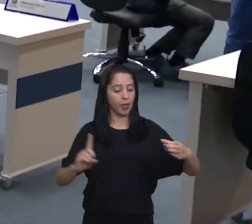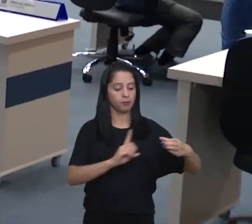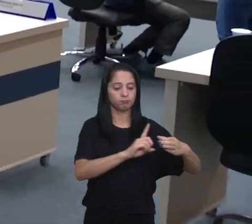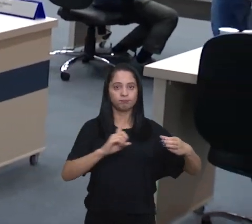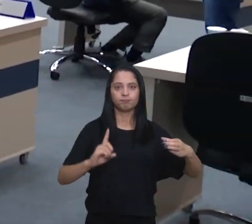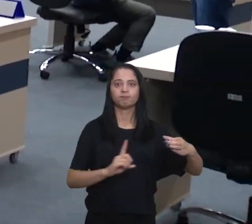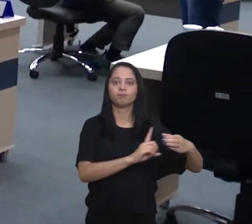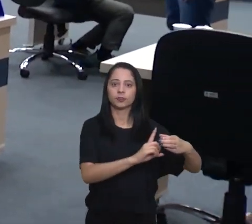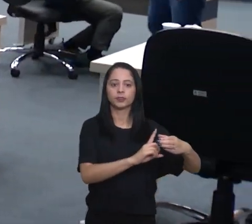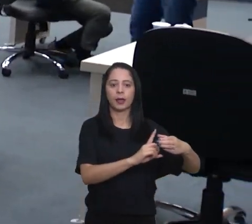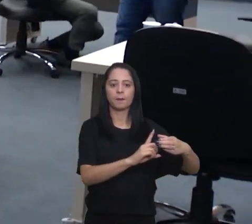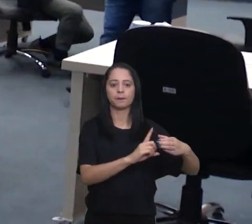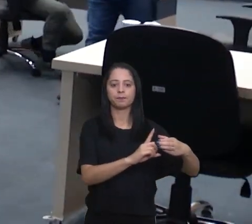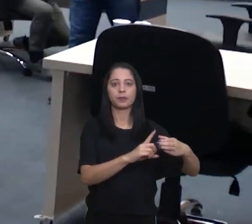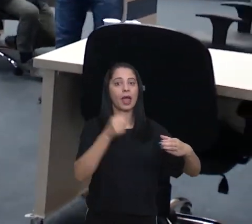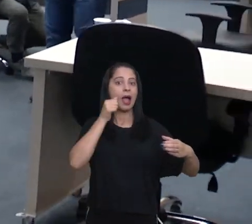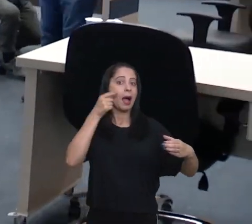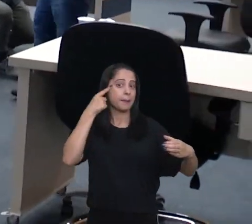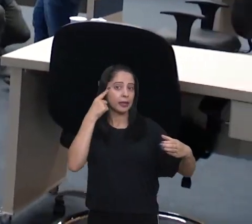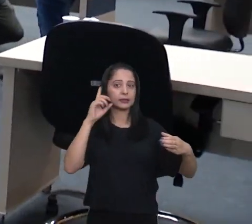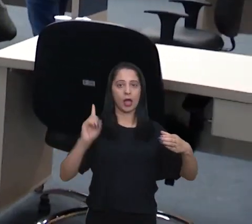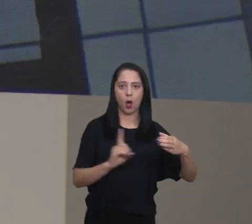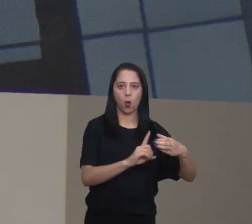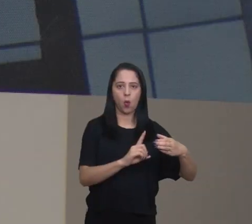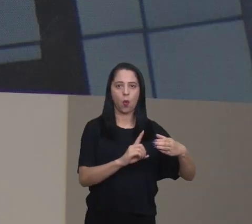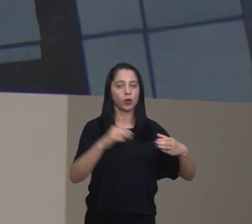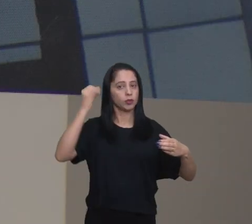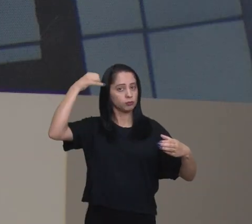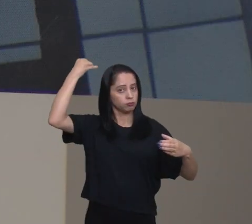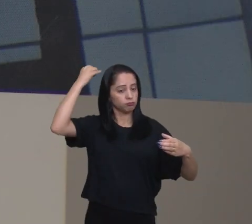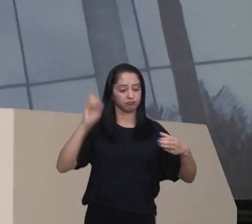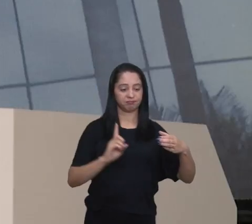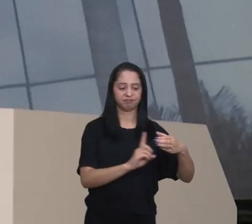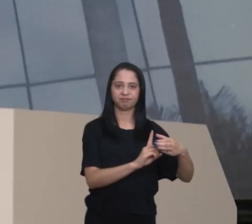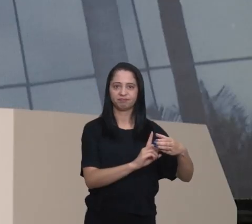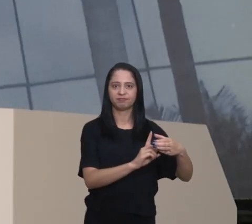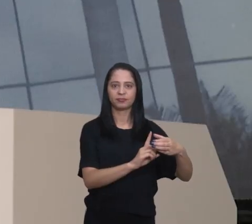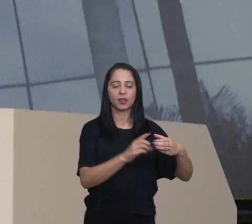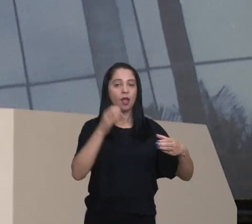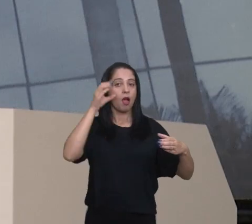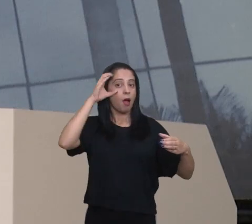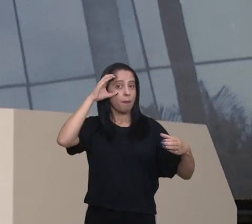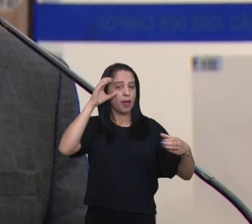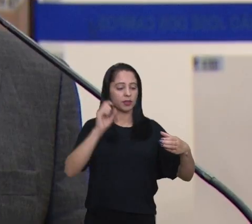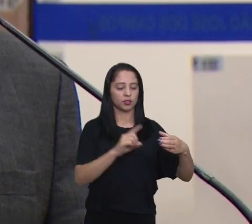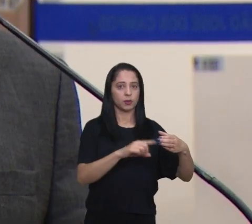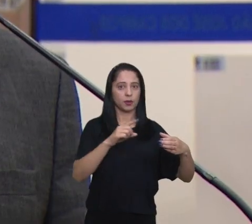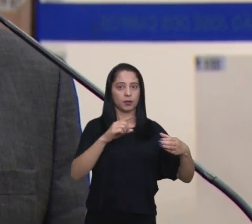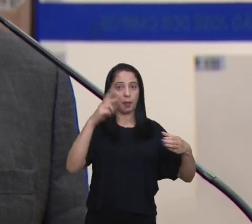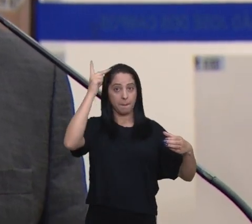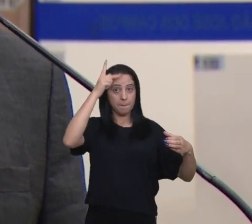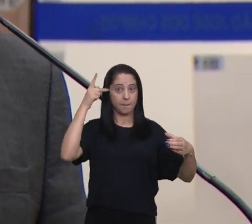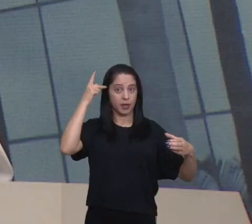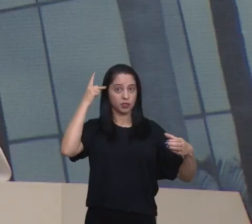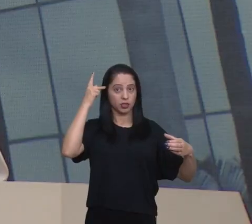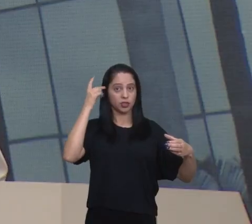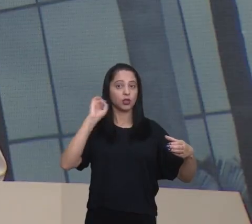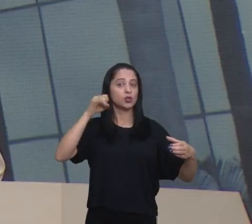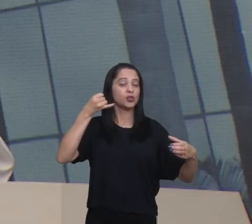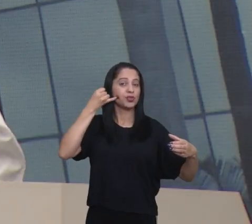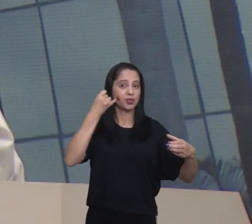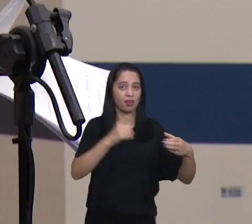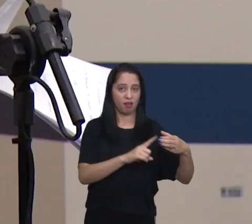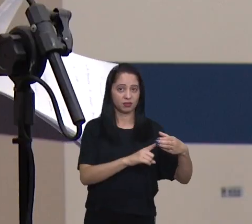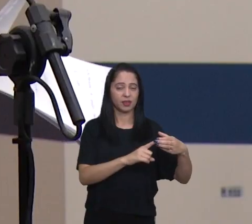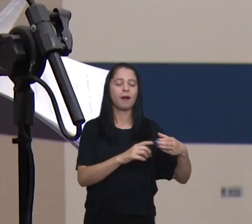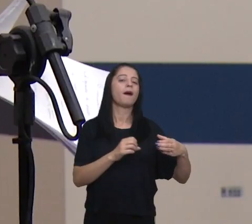também farão parte dos trabalhos da frente. São eles Amélia Naomi, Dr. José Cláudio, Dr. Elton, Fernando